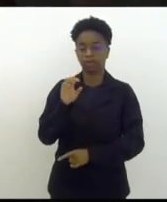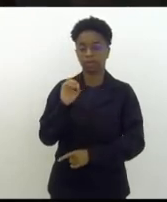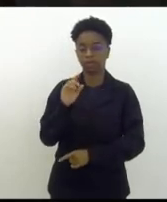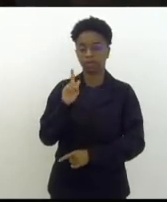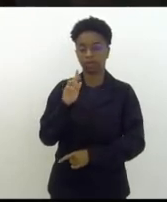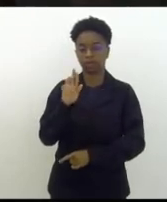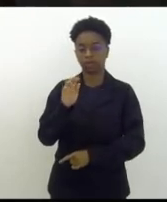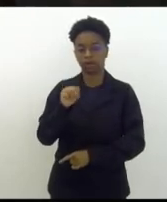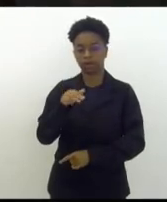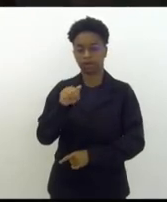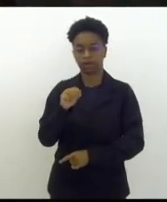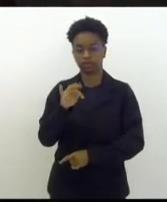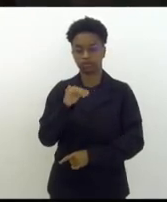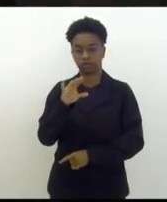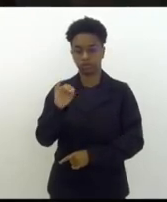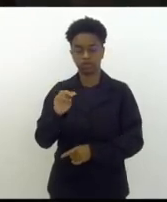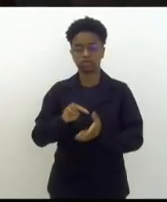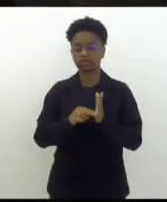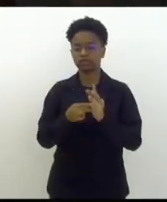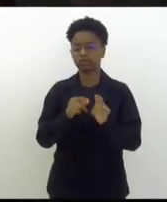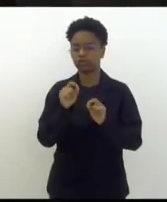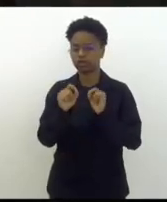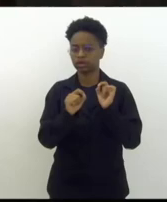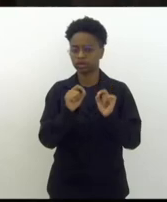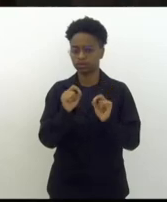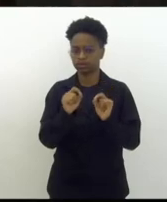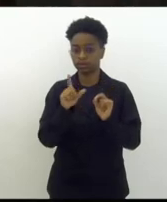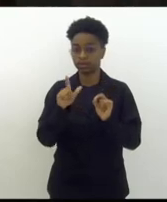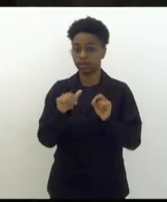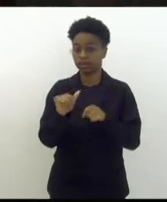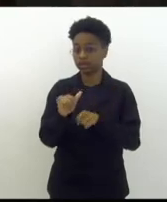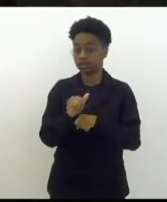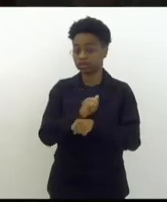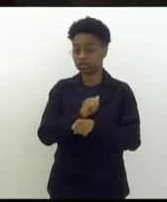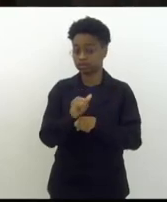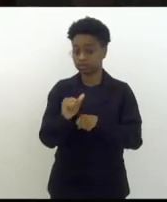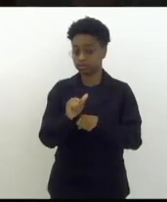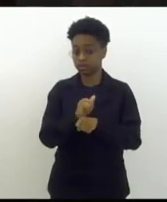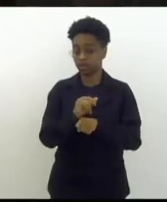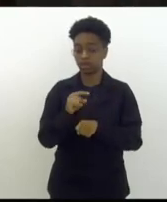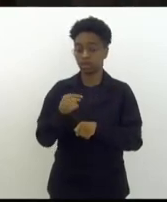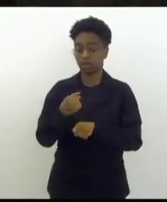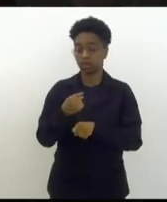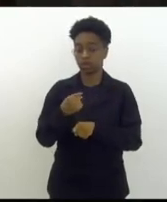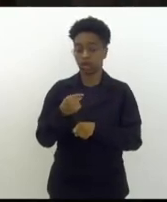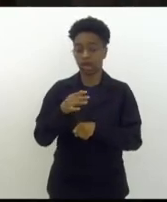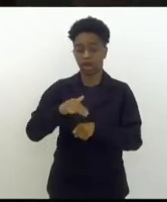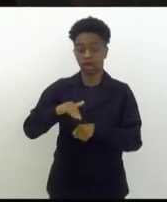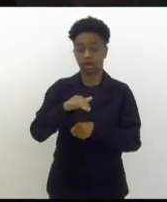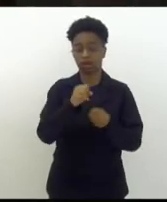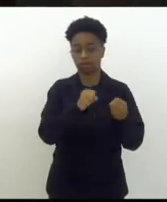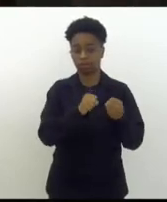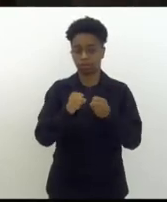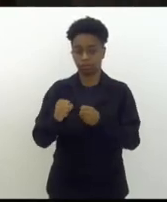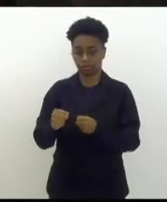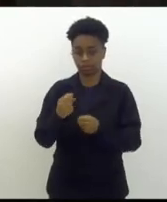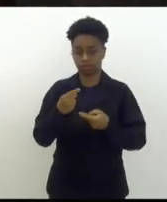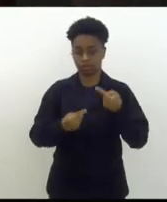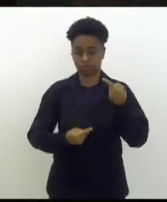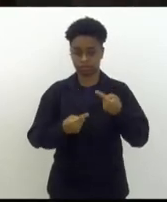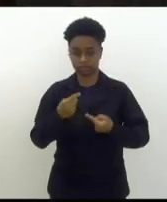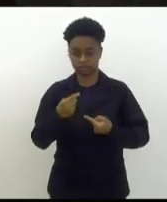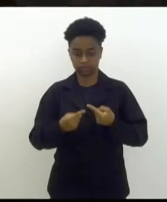que ele é um instrumento pelo qual os poderes politicamente constituídos